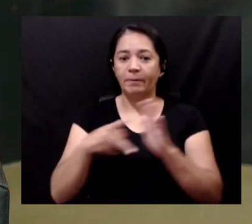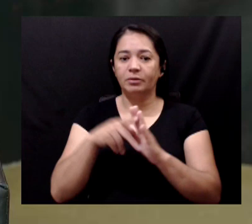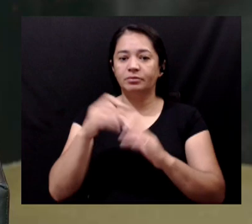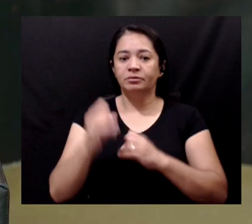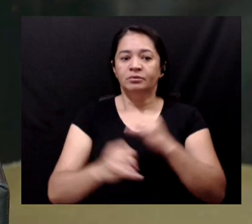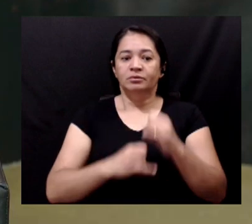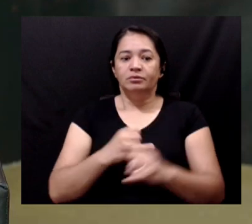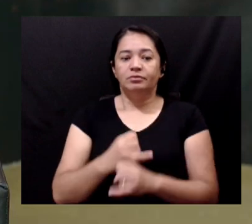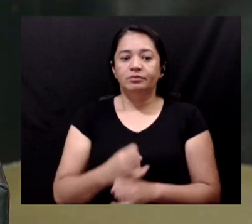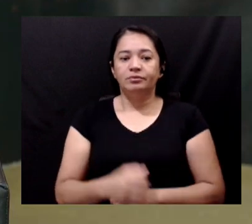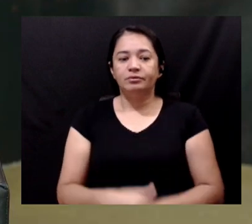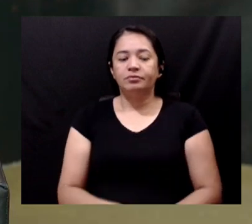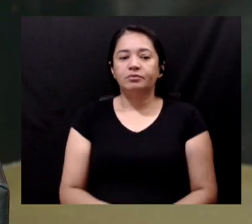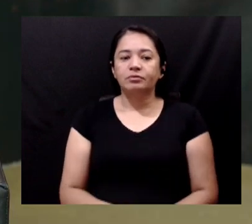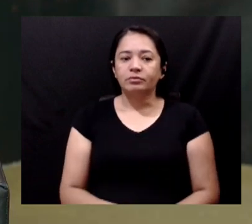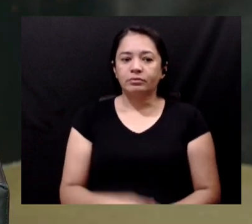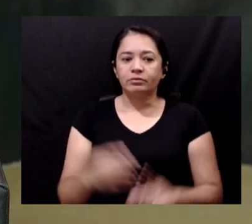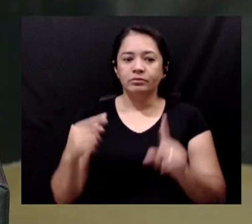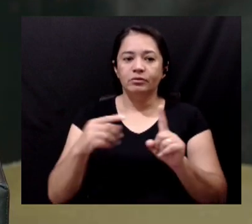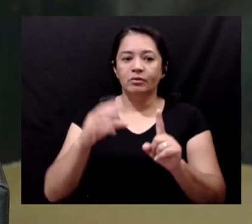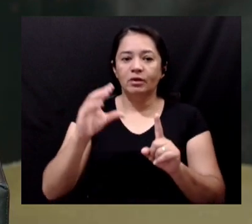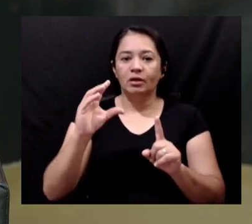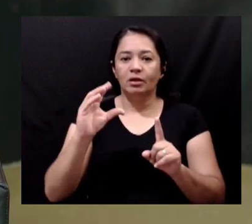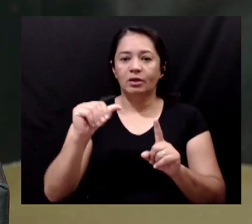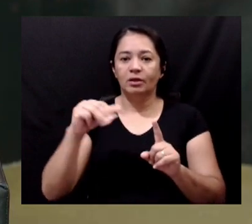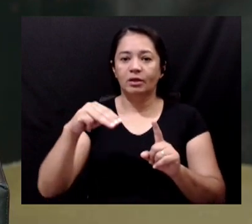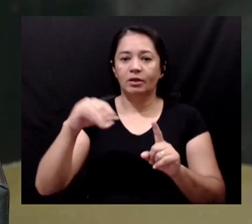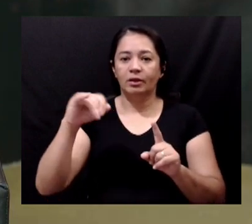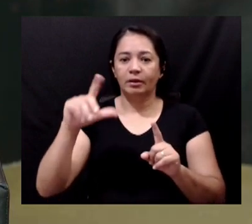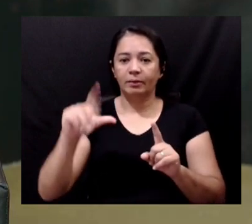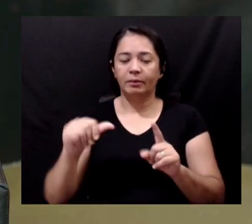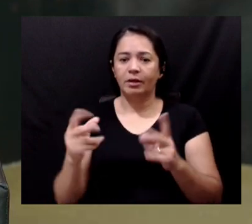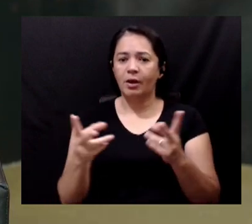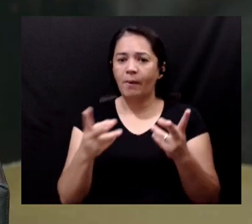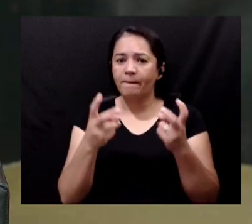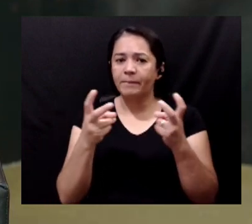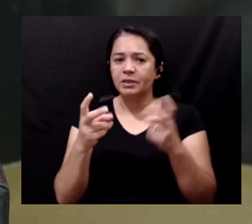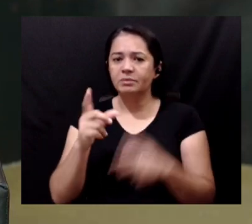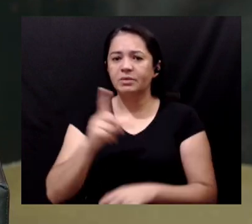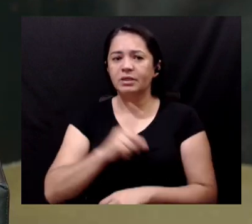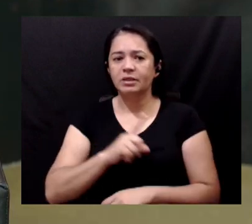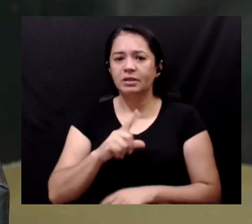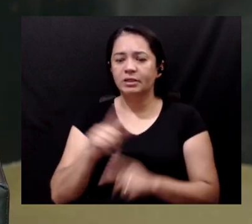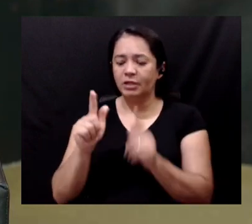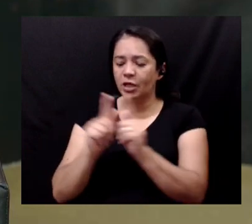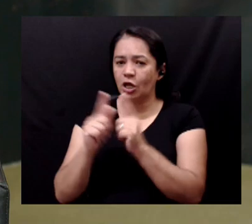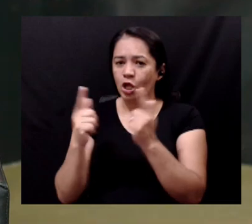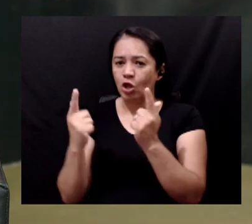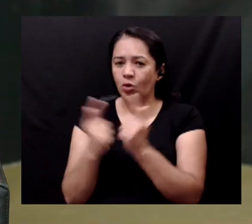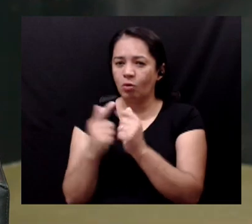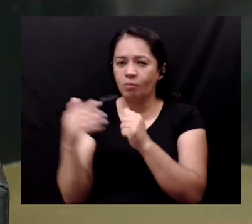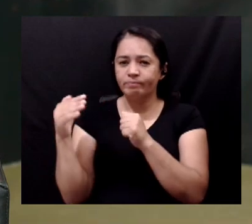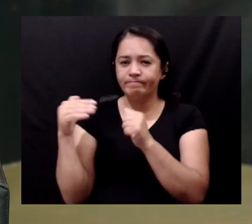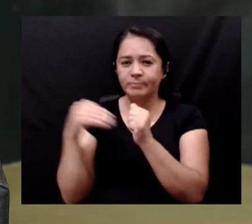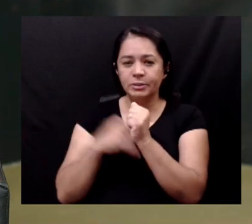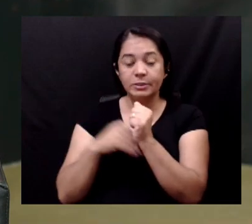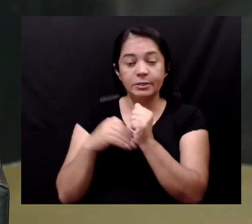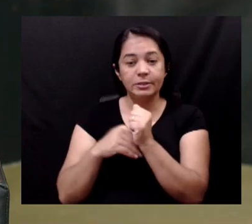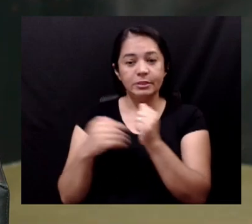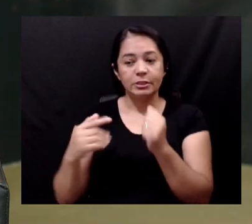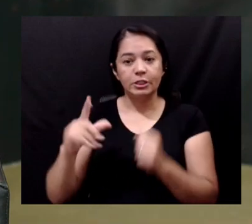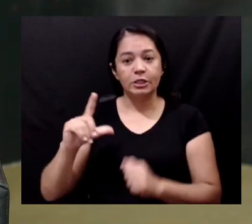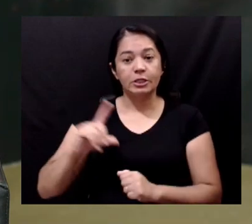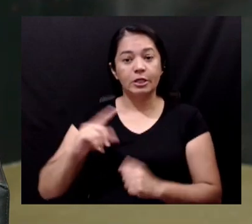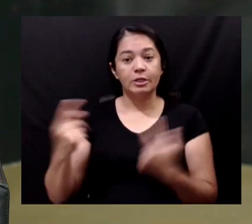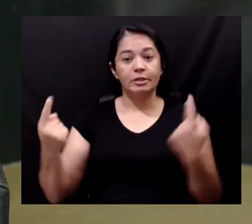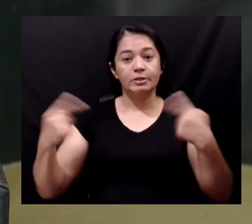produção. Vamos lá. A Camila do Cambuí. Vi que tem muitos grupos secretos onde rolam desafios perigosos. Existe alguma forma